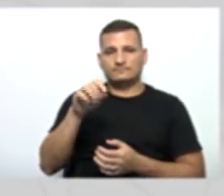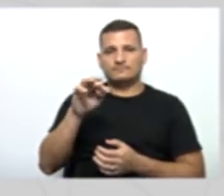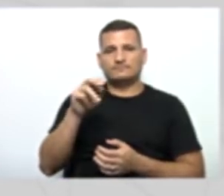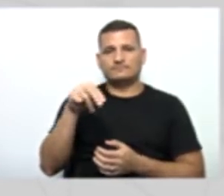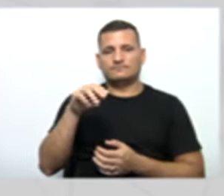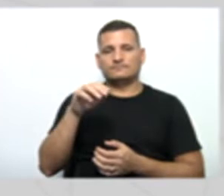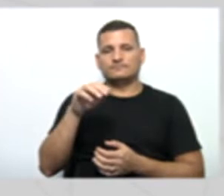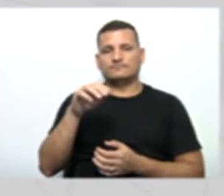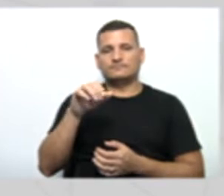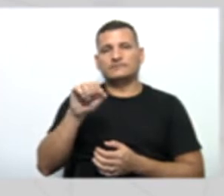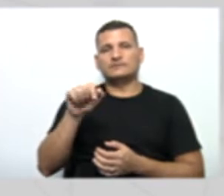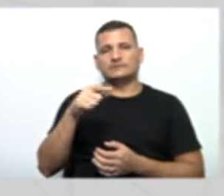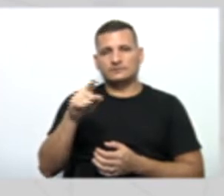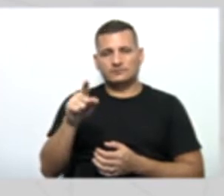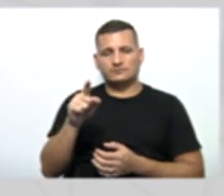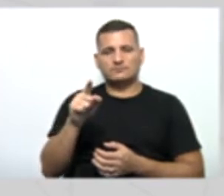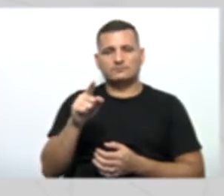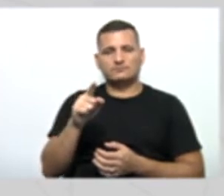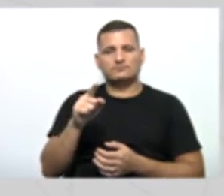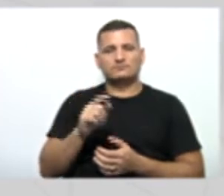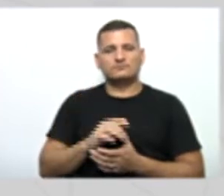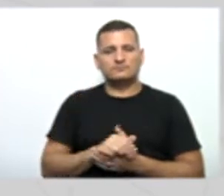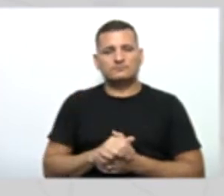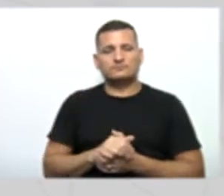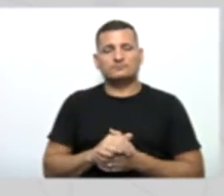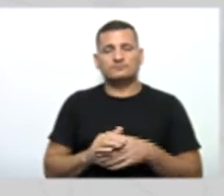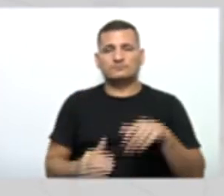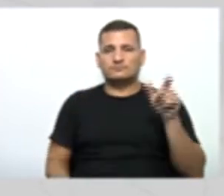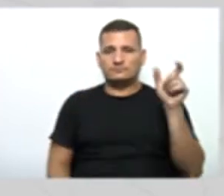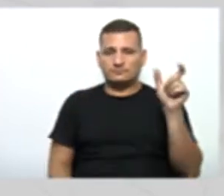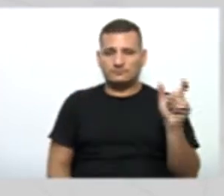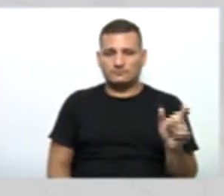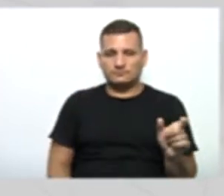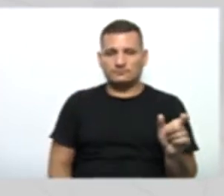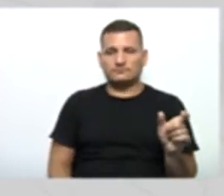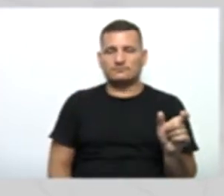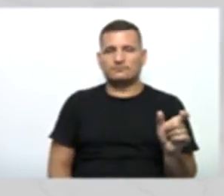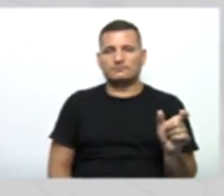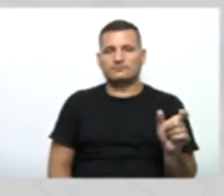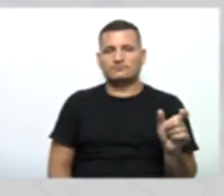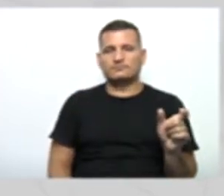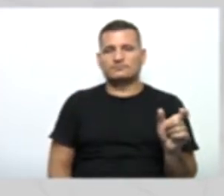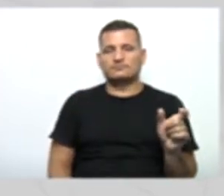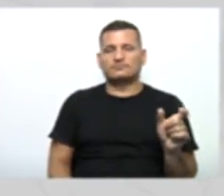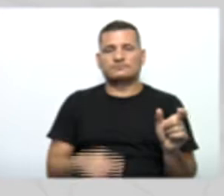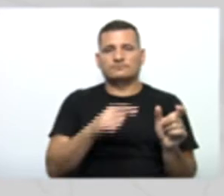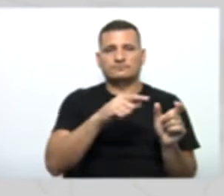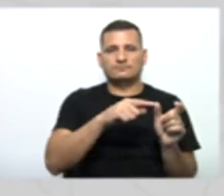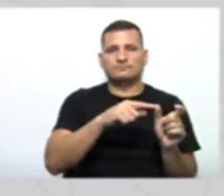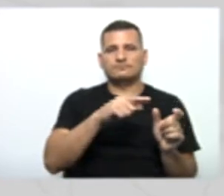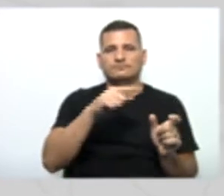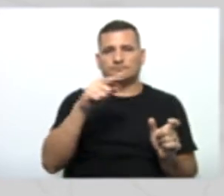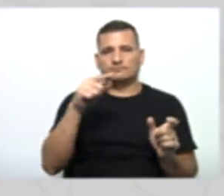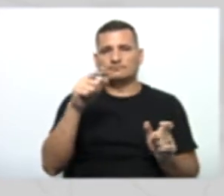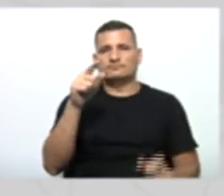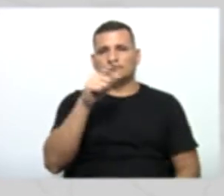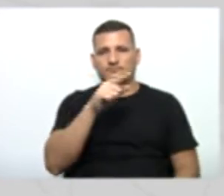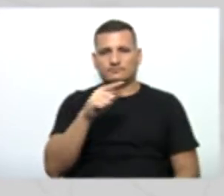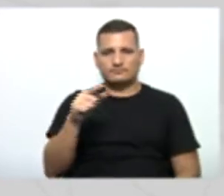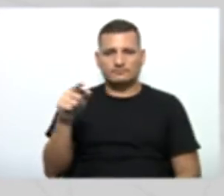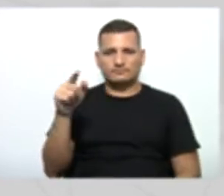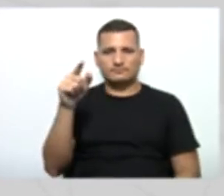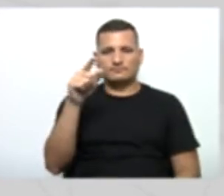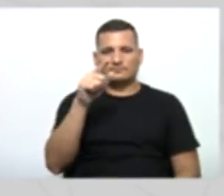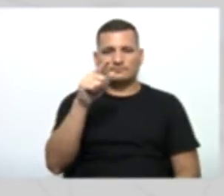aqui um exemplo de um ator, ele está se relacionando com caso de uso, certo?